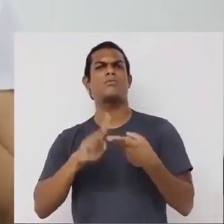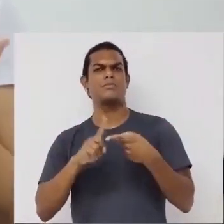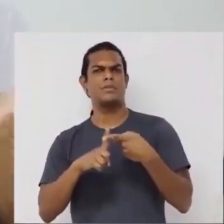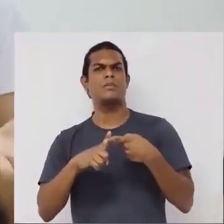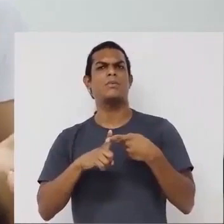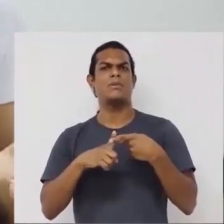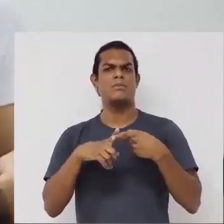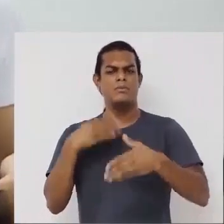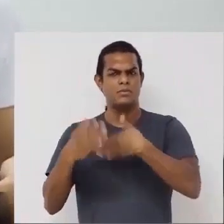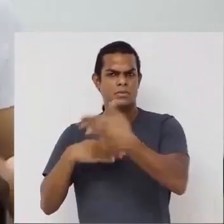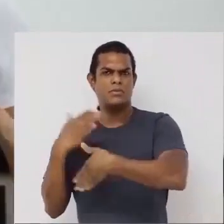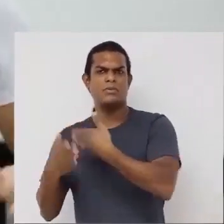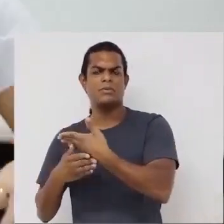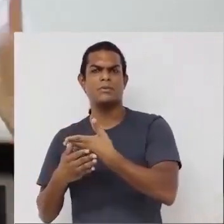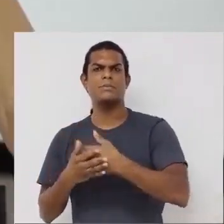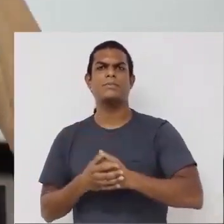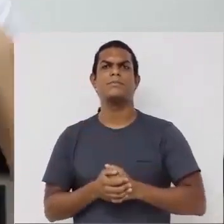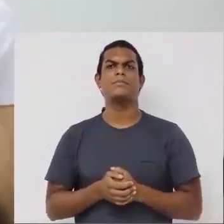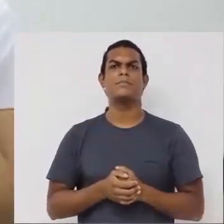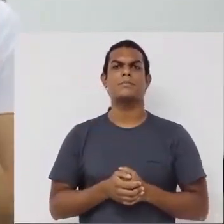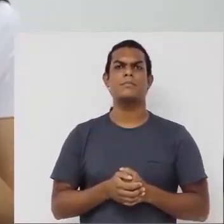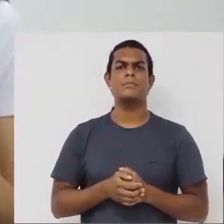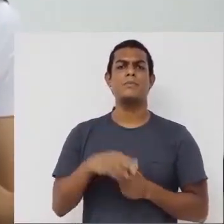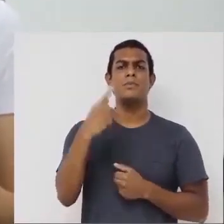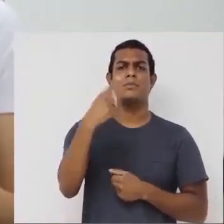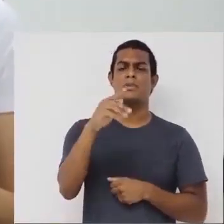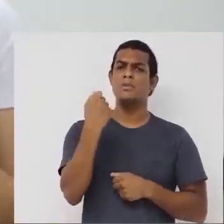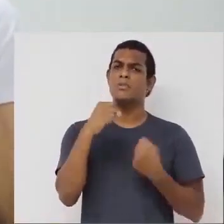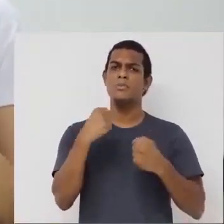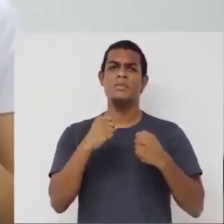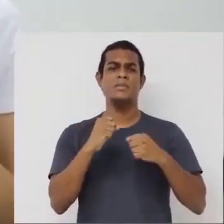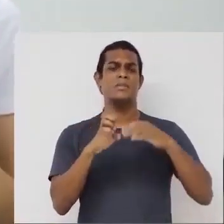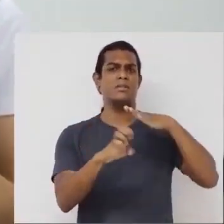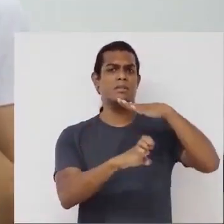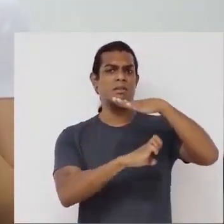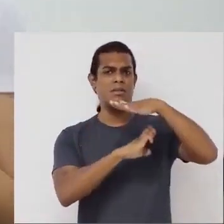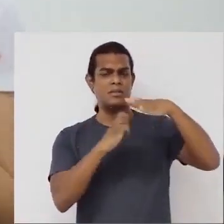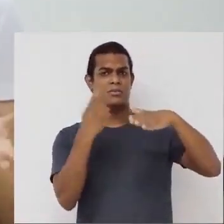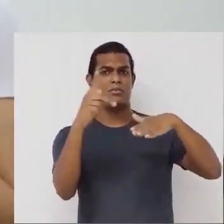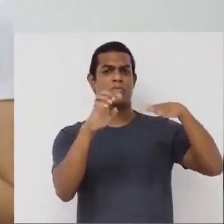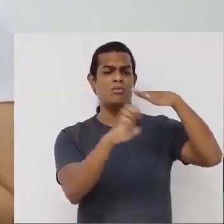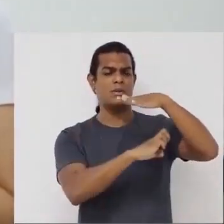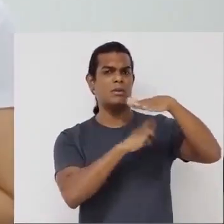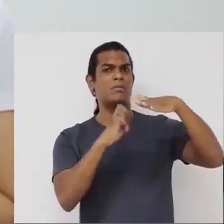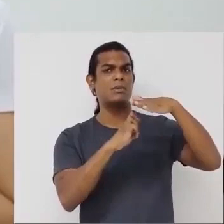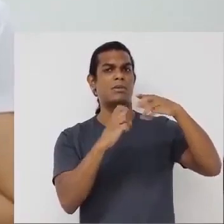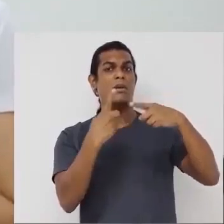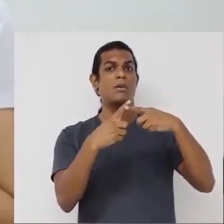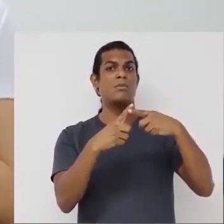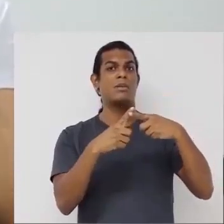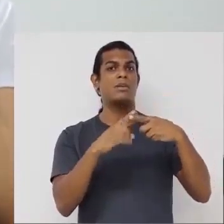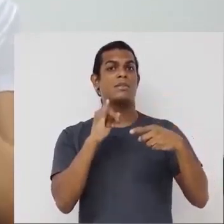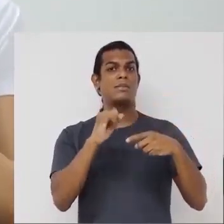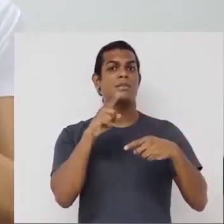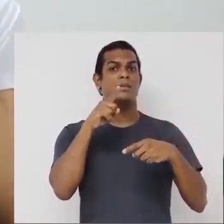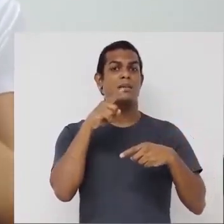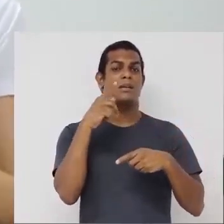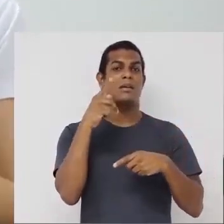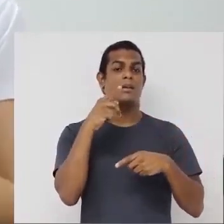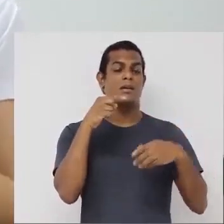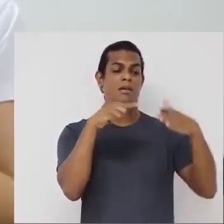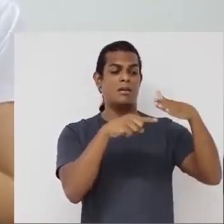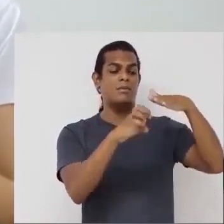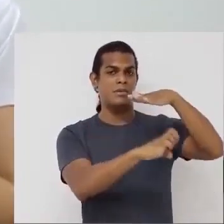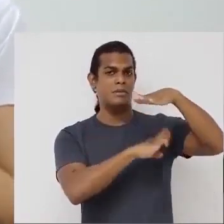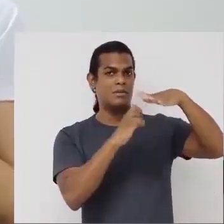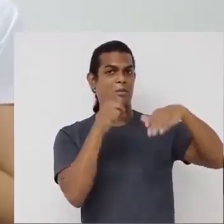E mesmo que você não seja dono, se a empresa que você trabalha prosperar, você vai prosperar também. Então, a primeira